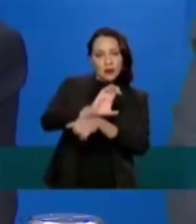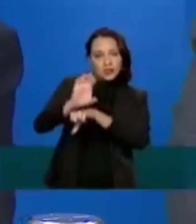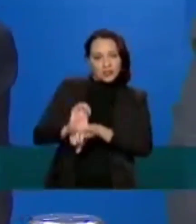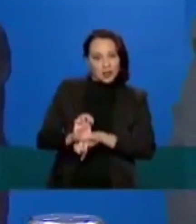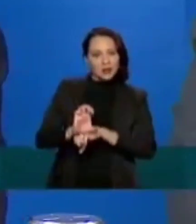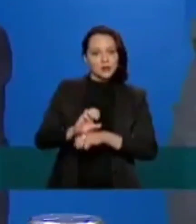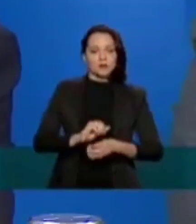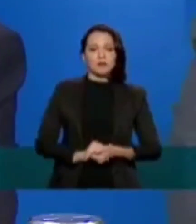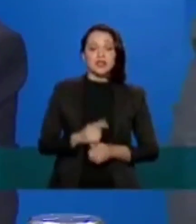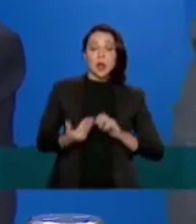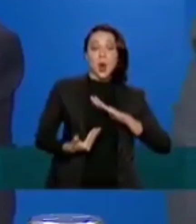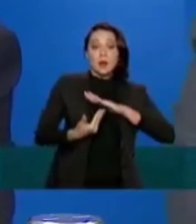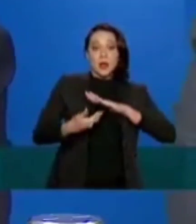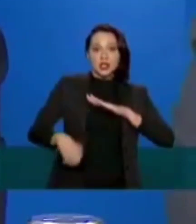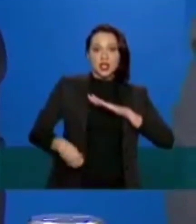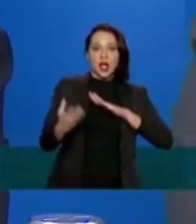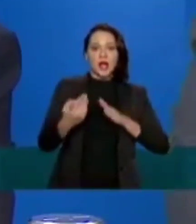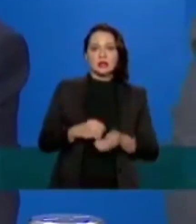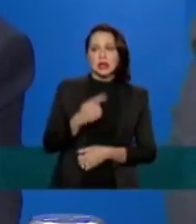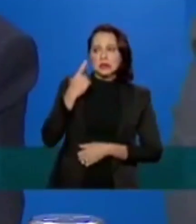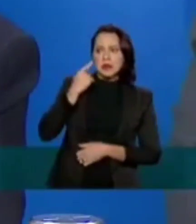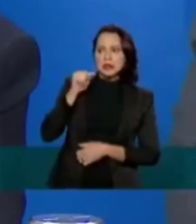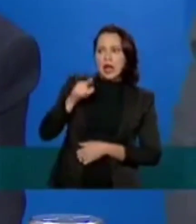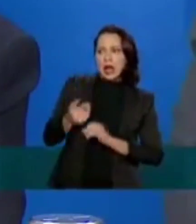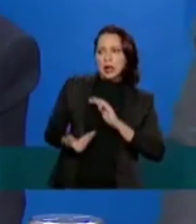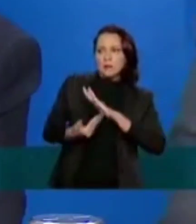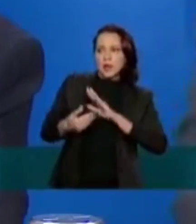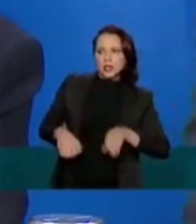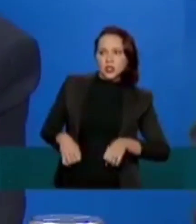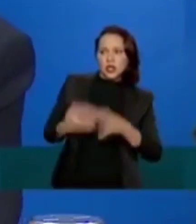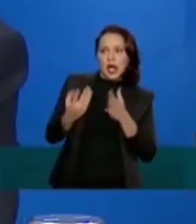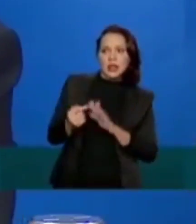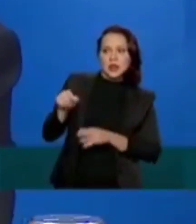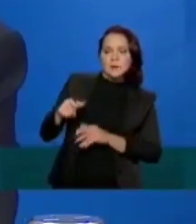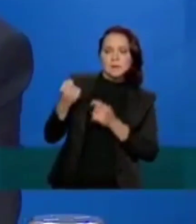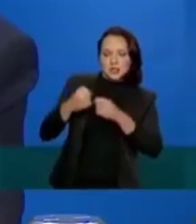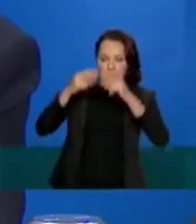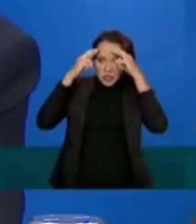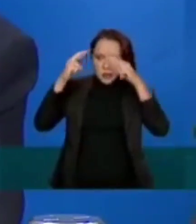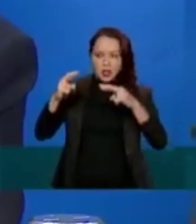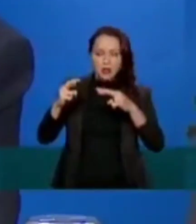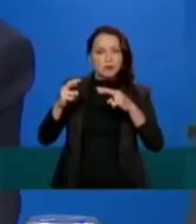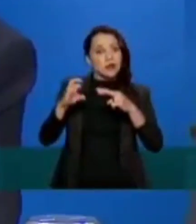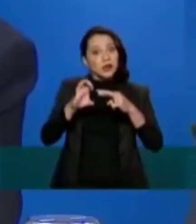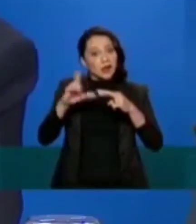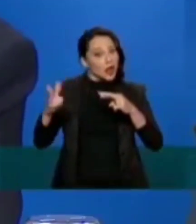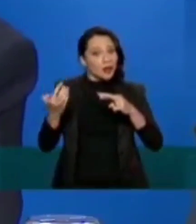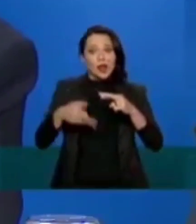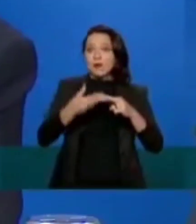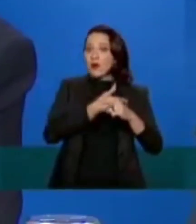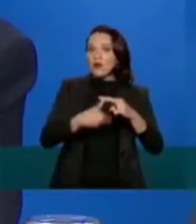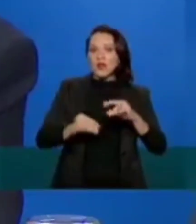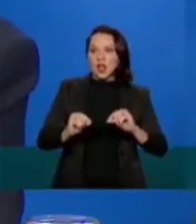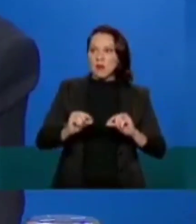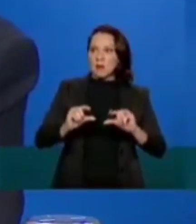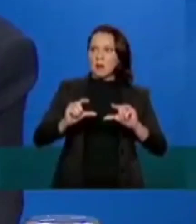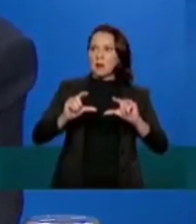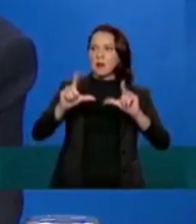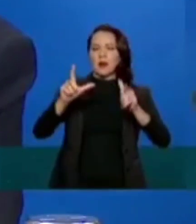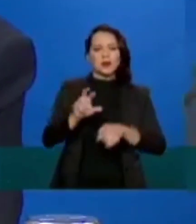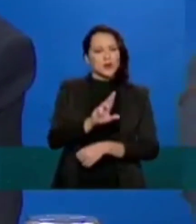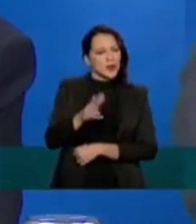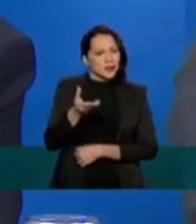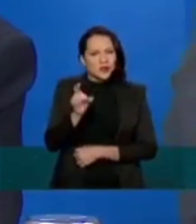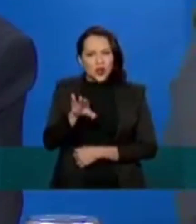quando você tem um teto de gastos, você fala, olha, o teto aqui tem que ser respeitado. É claro, é para o governo não crescer. Não se trata